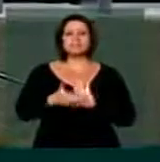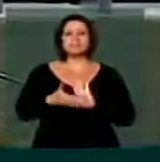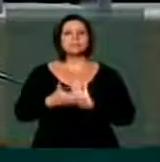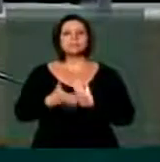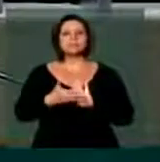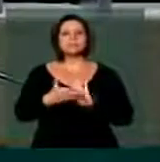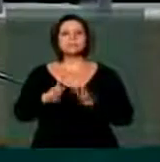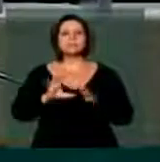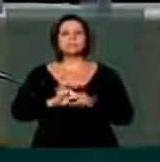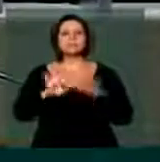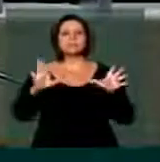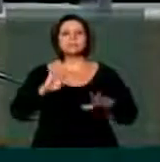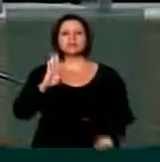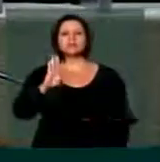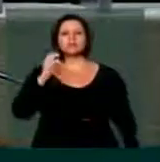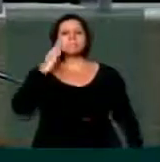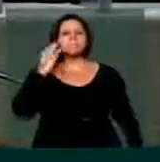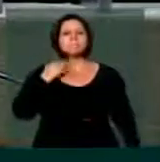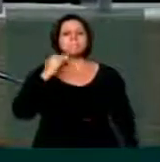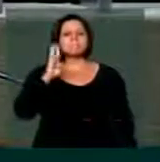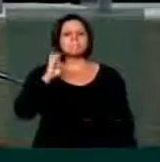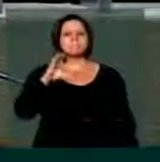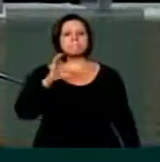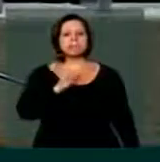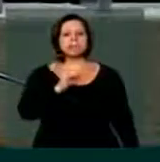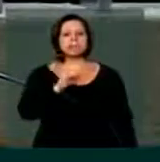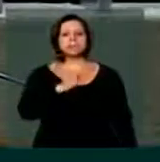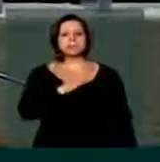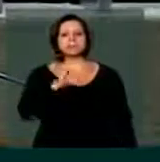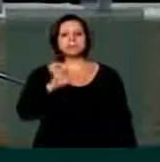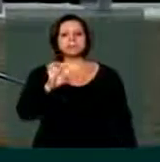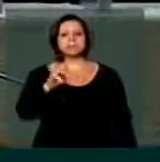inclusive, a independência do Banco Central. O que